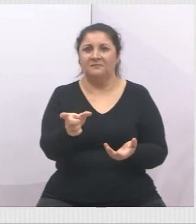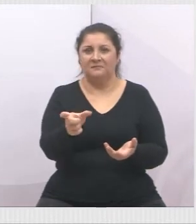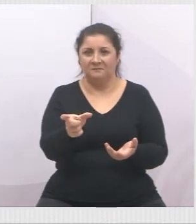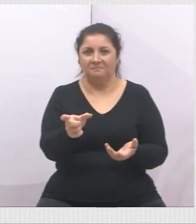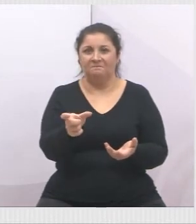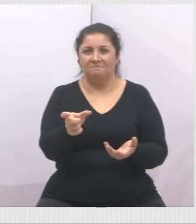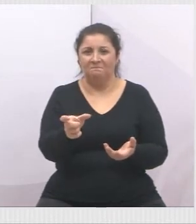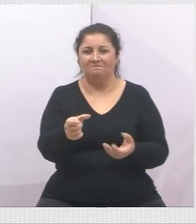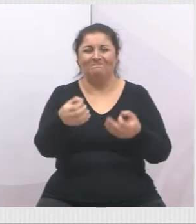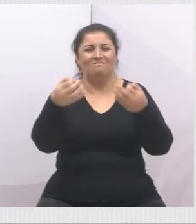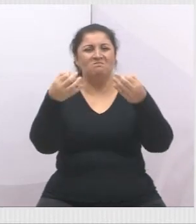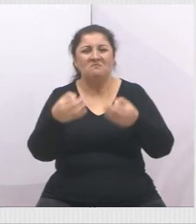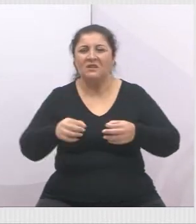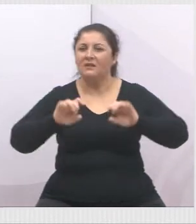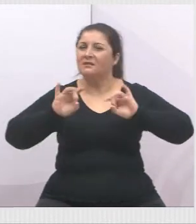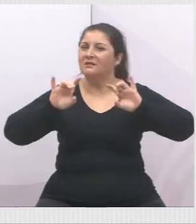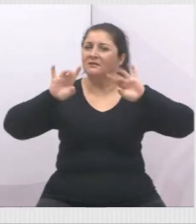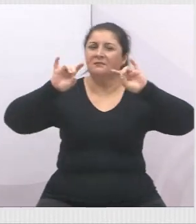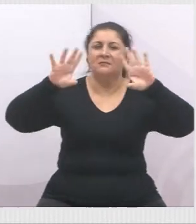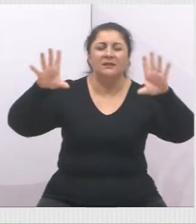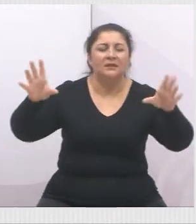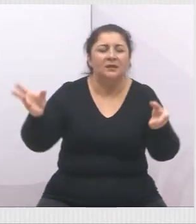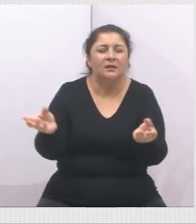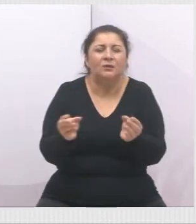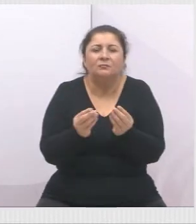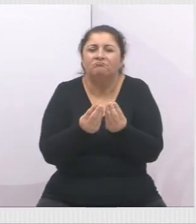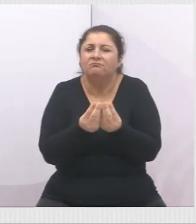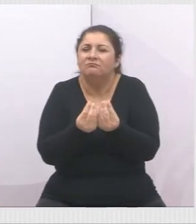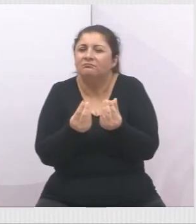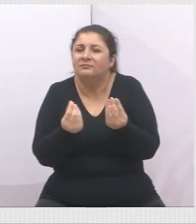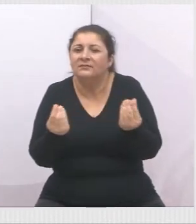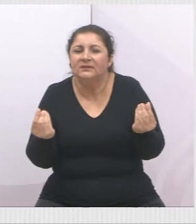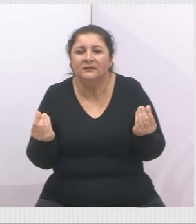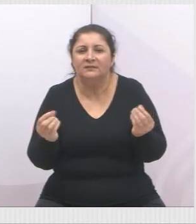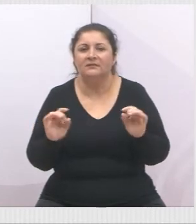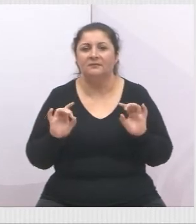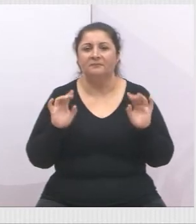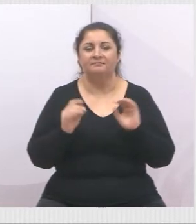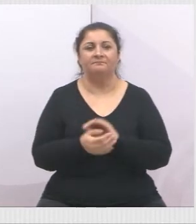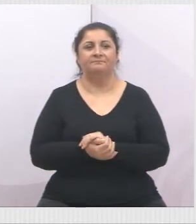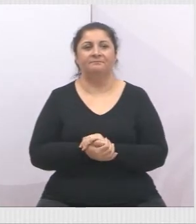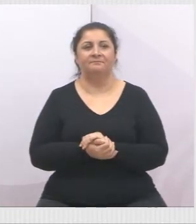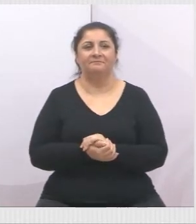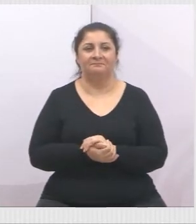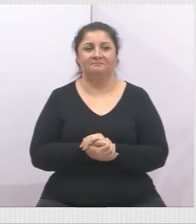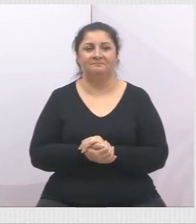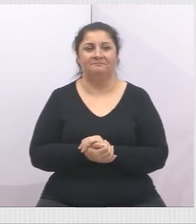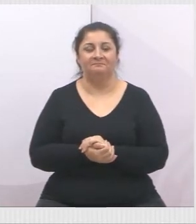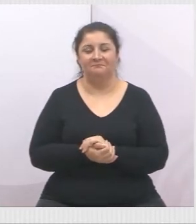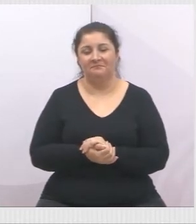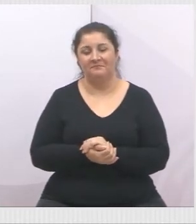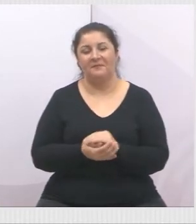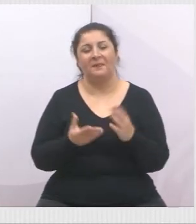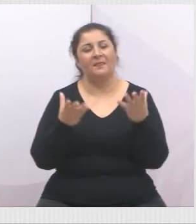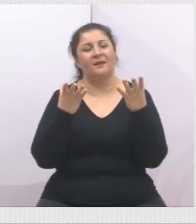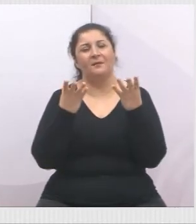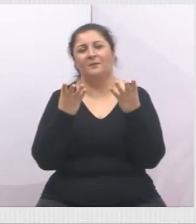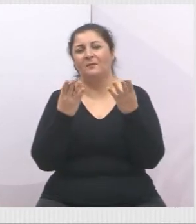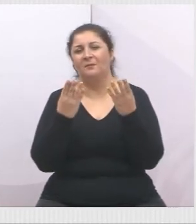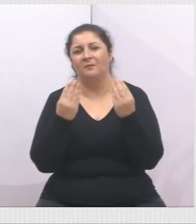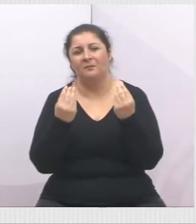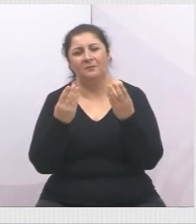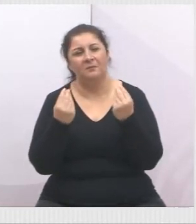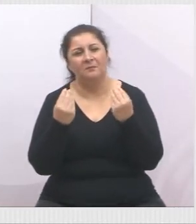como poucos, sensível e raro. Carderelli foi muito importante